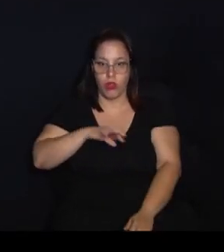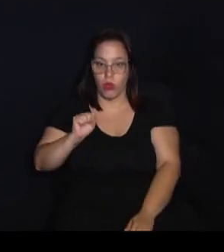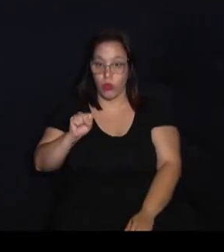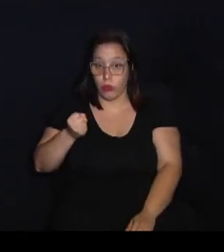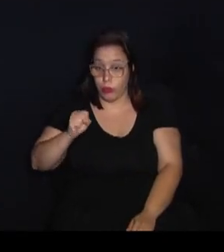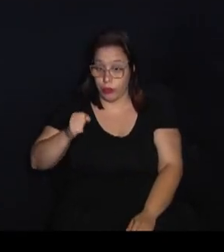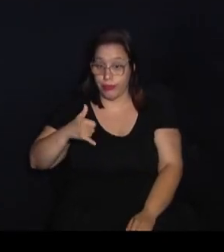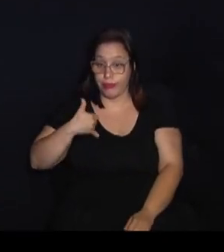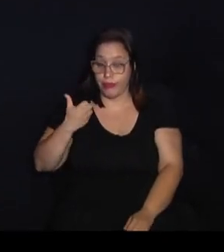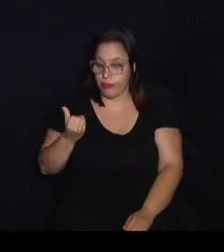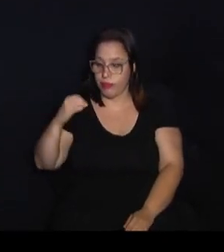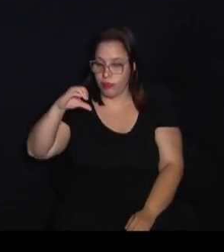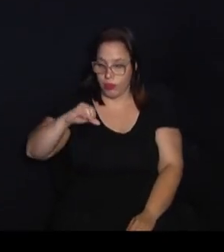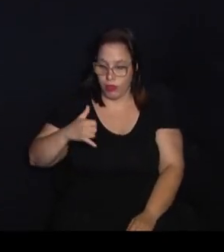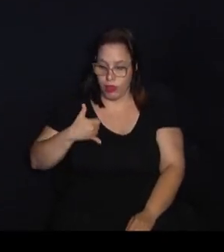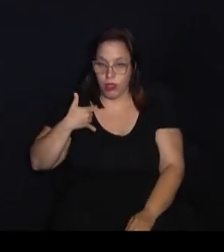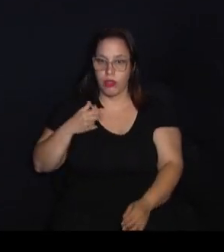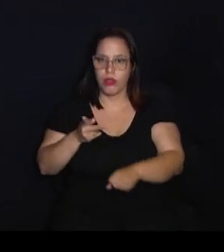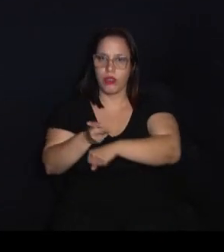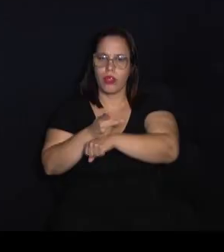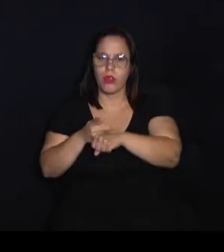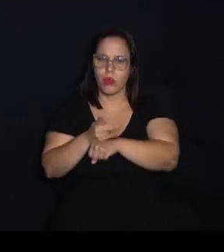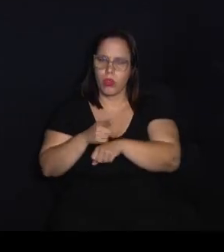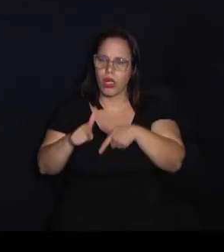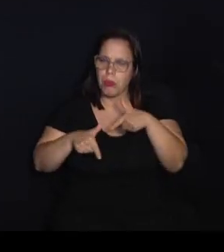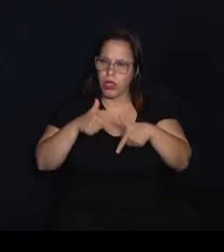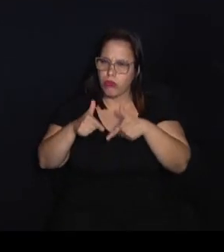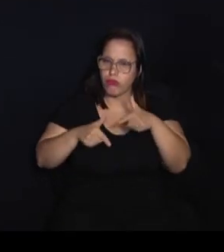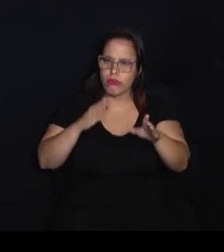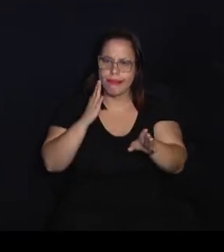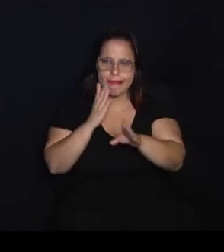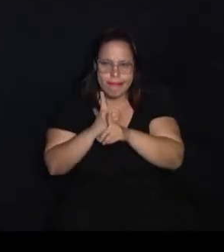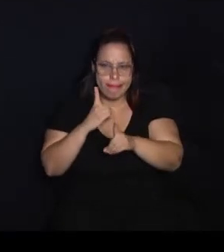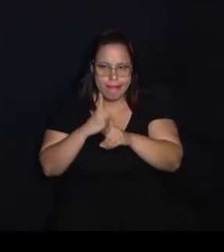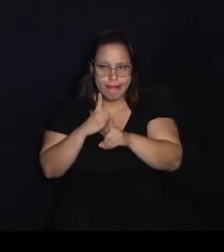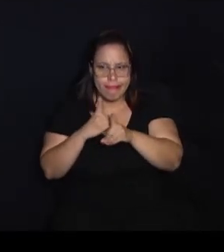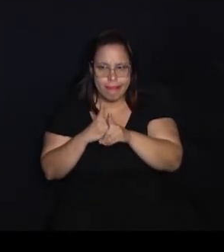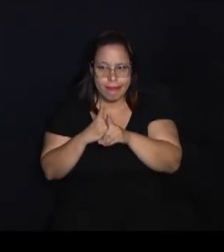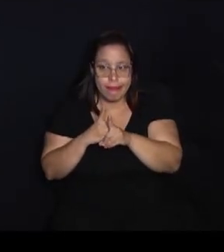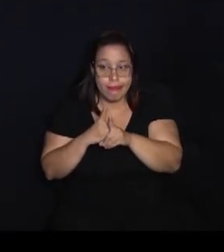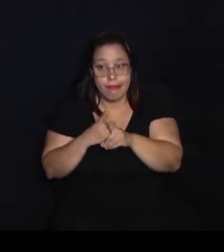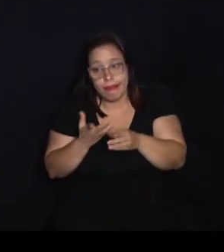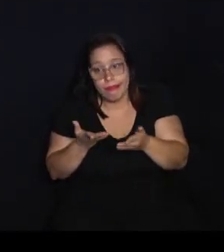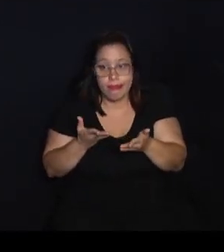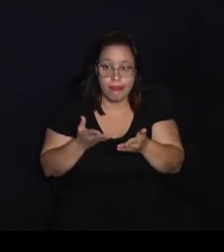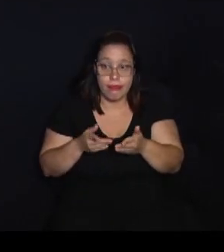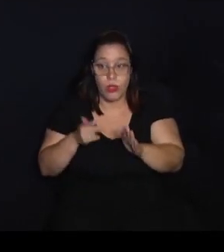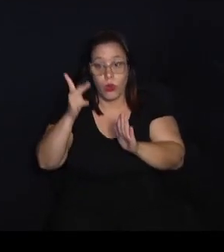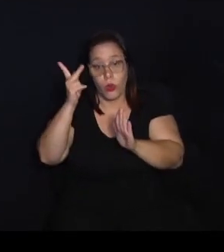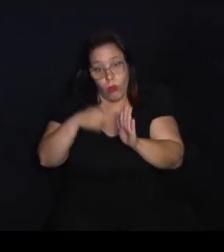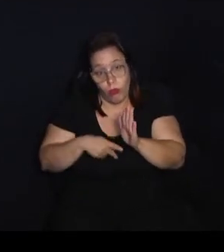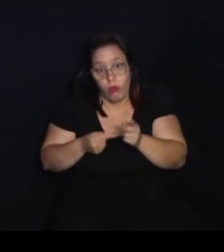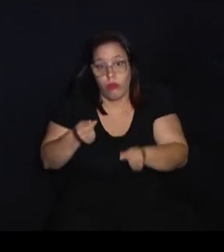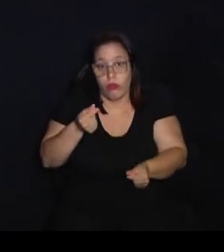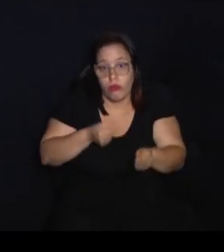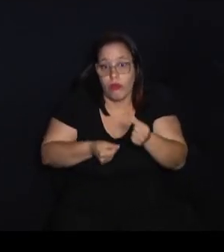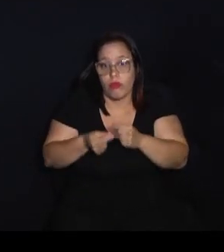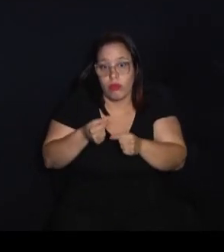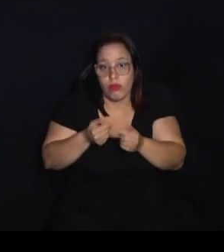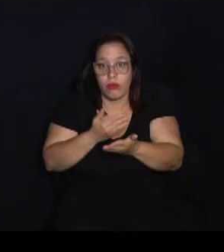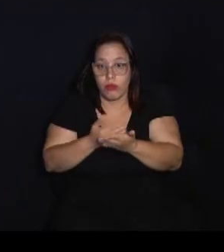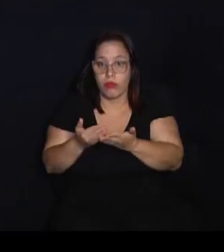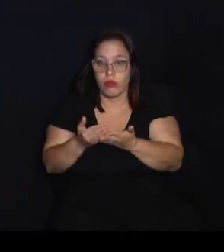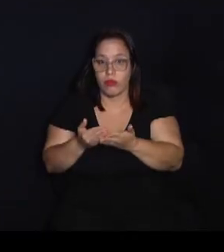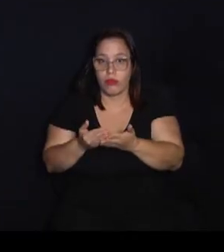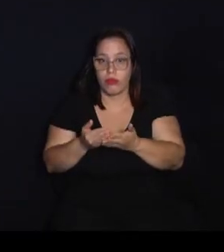Aos 19 anos, em busca de emprego, encontrou na informalidade o próprio sustento. Iniciou